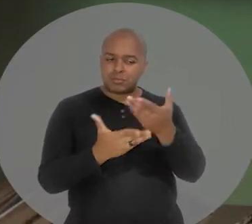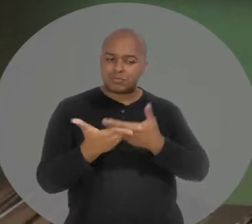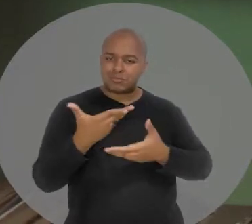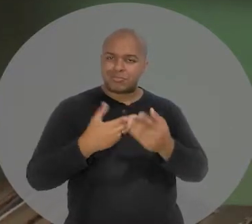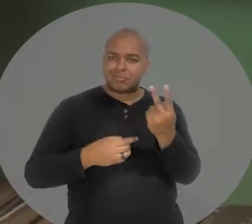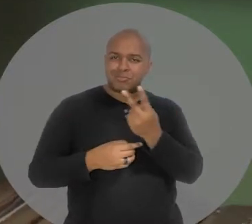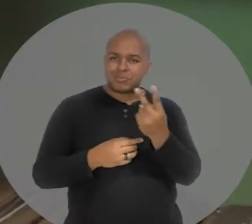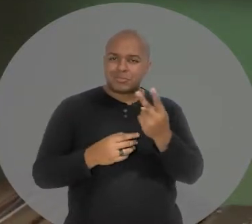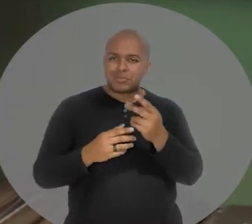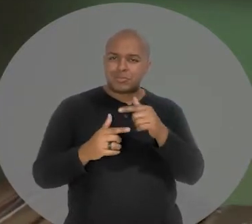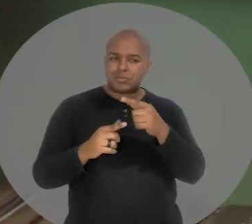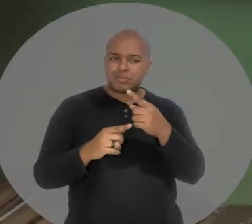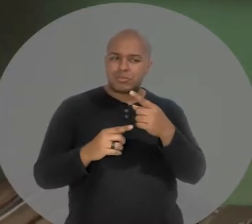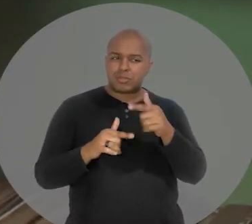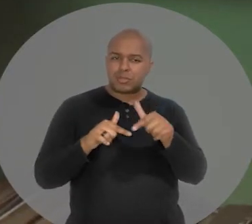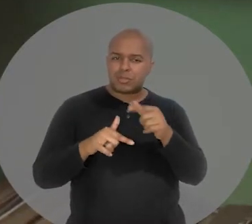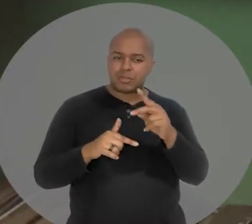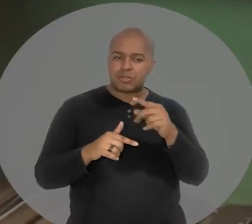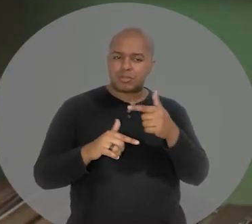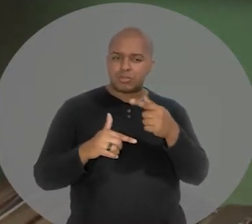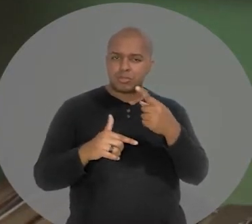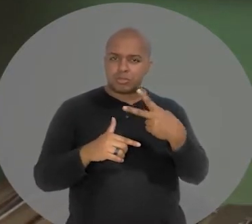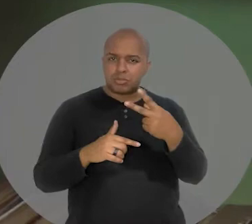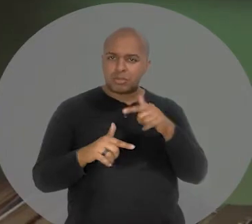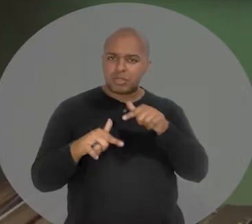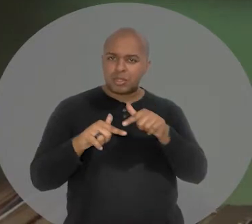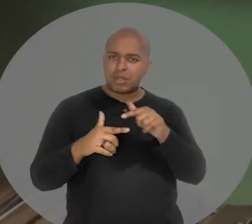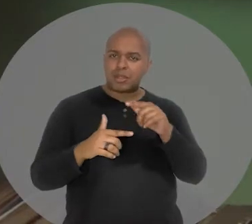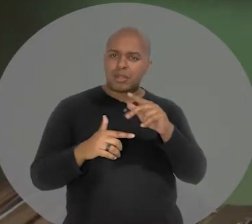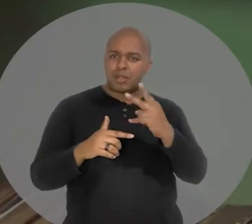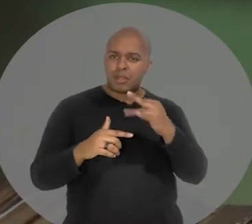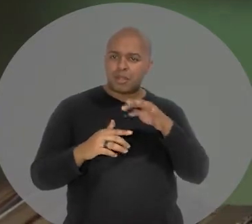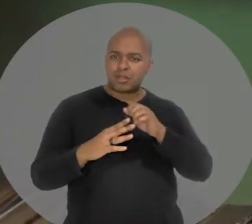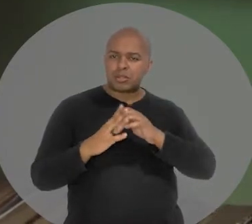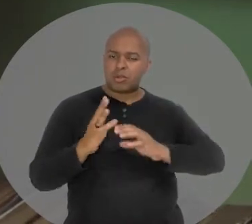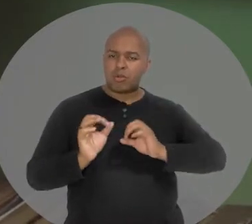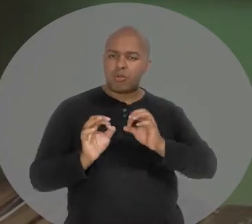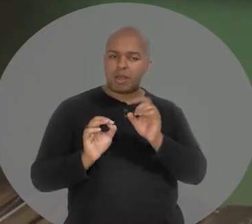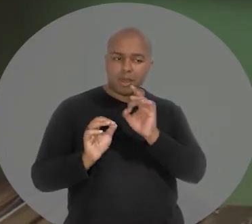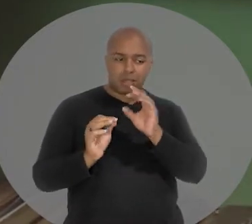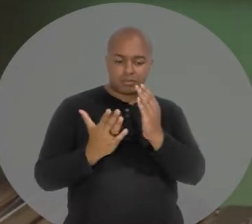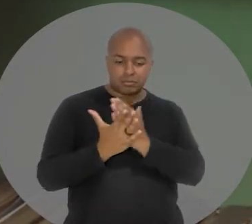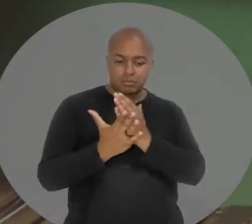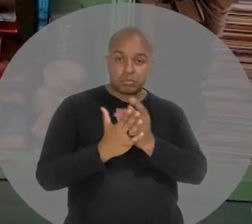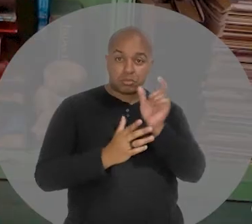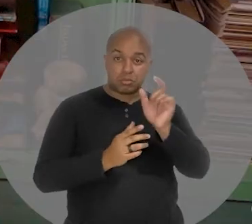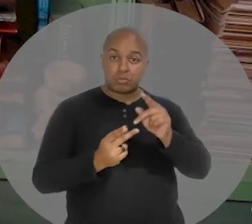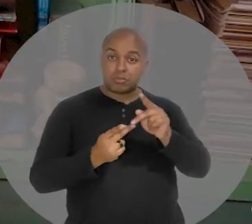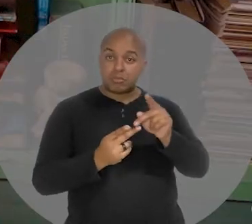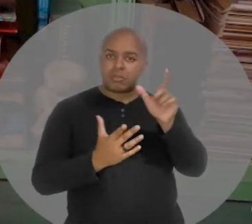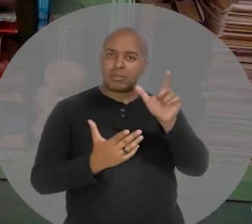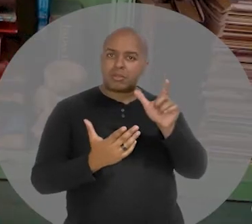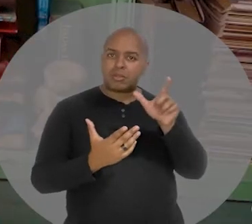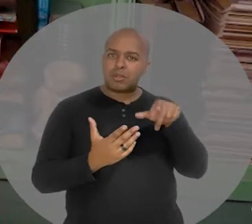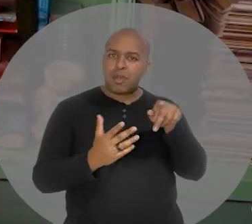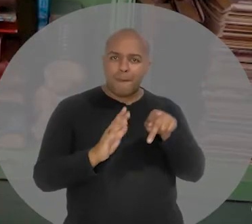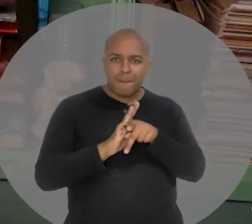12 trabalhos de Hércules e cada capítulo referido a um personagem, né,